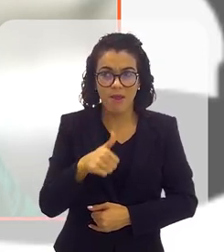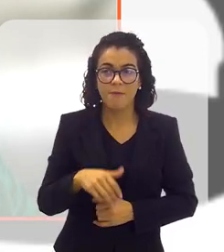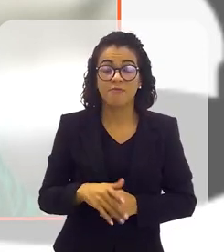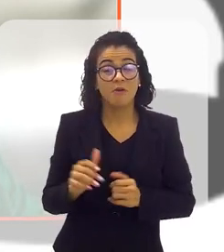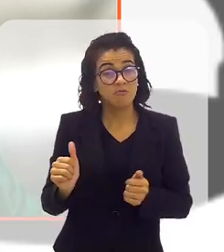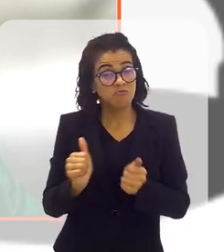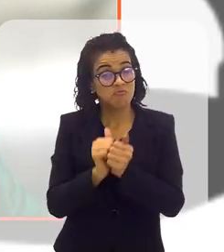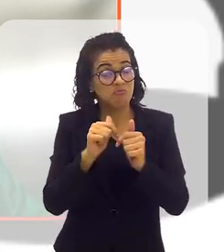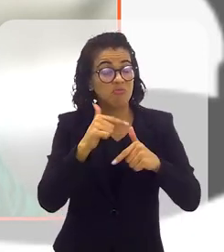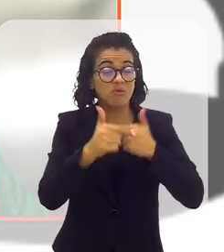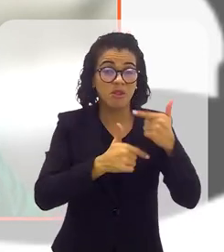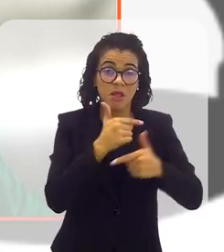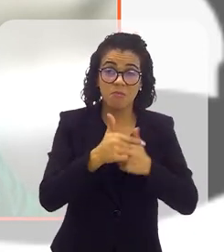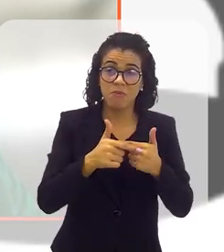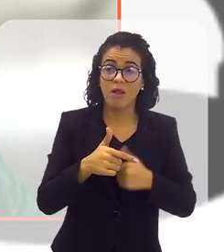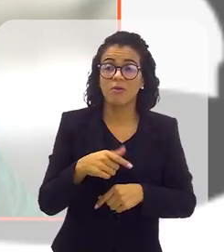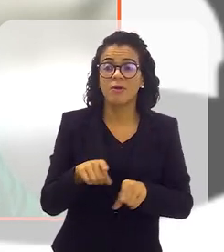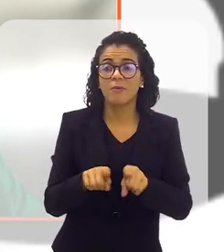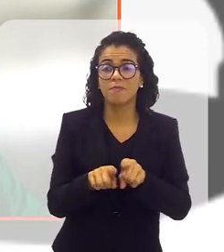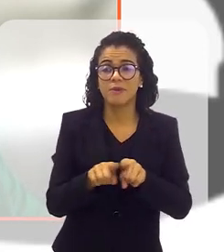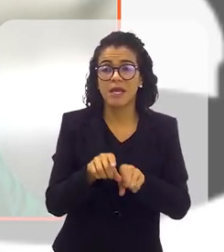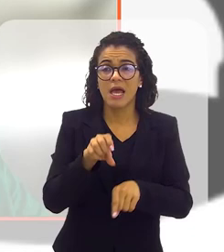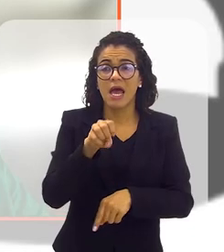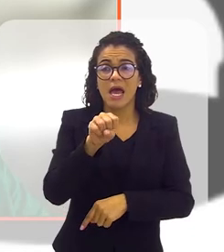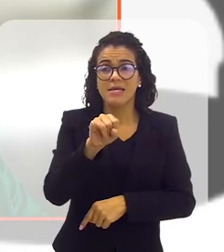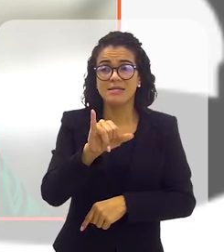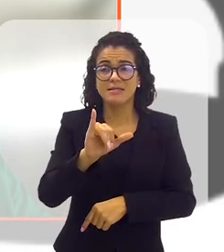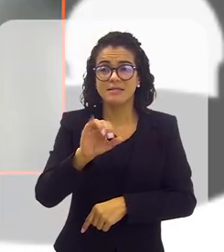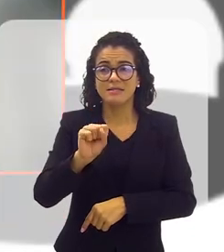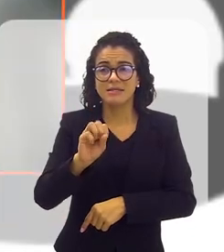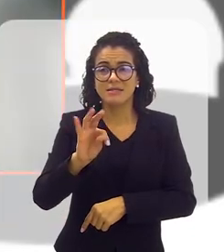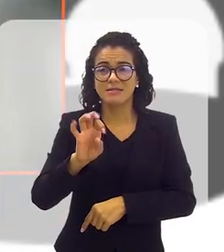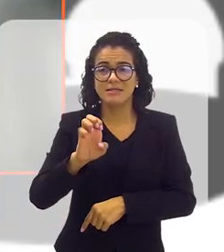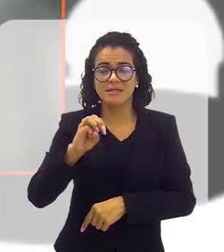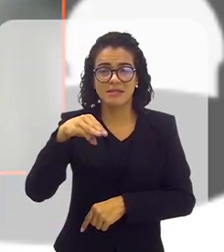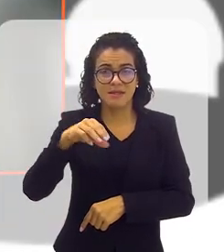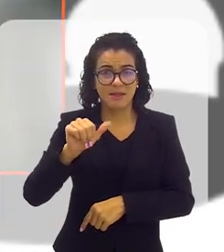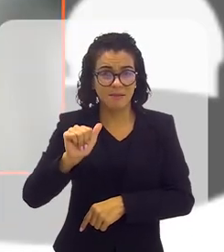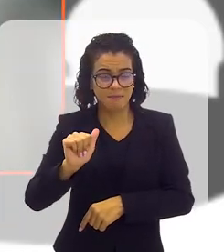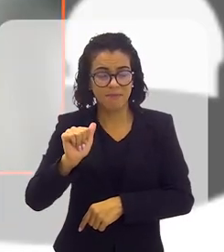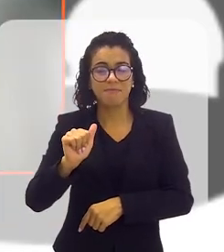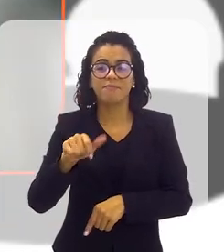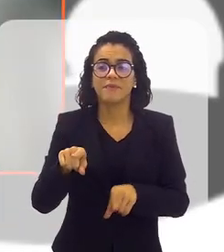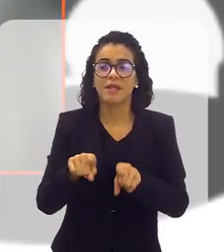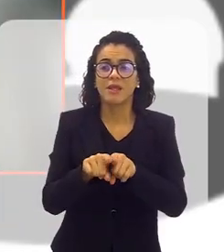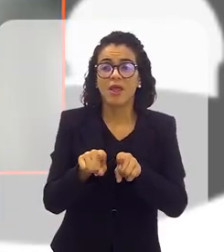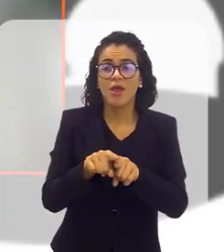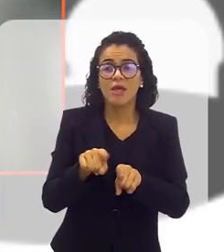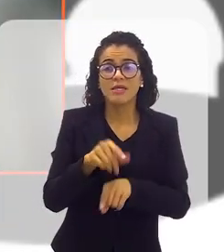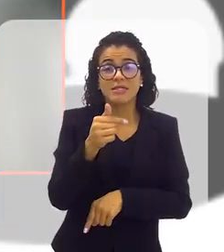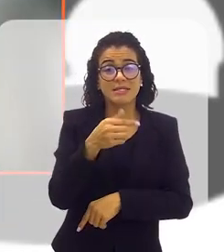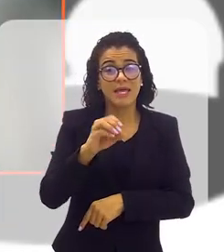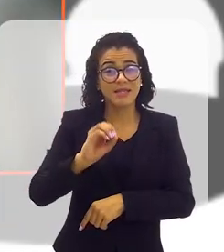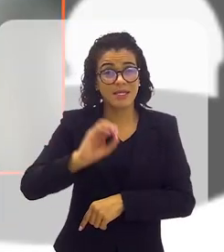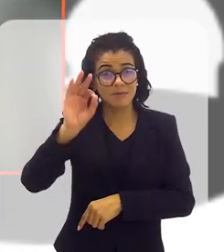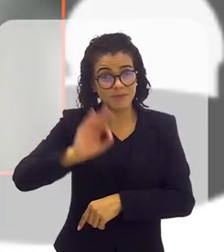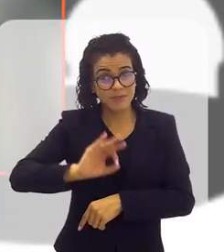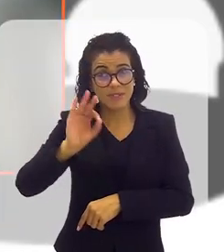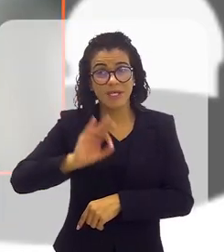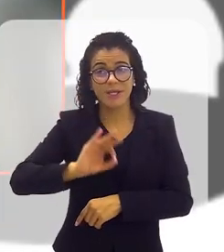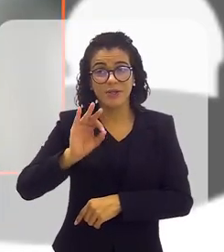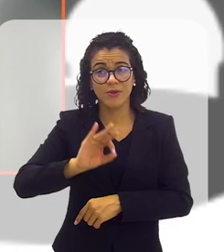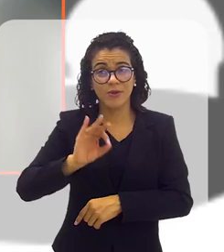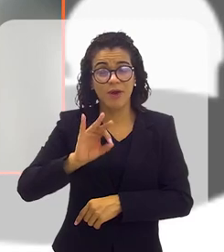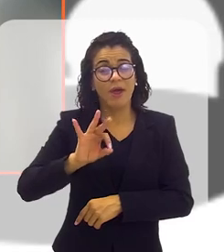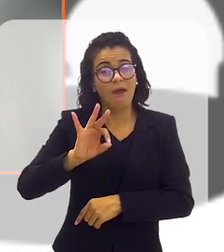ativo com o Bem Querer. E a Europe Assistance hoje tem 70% do quadro de funcionários,